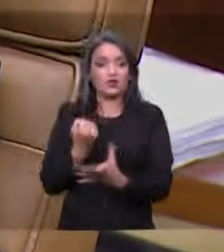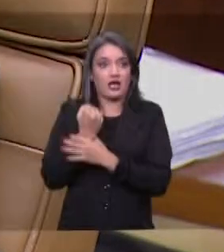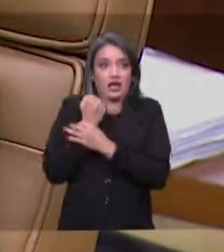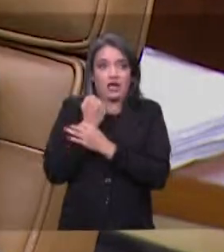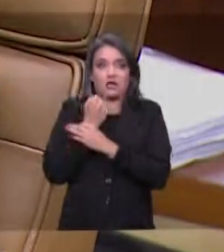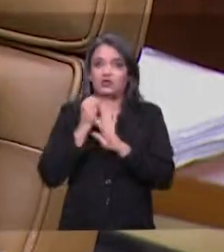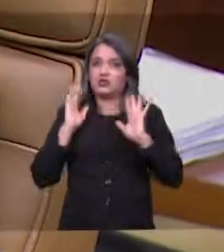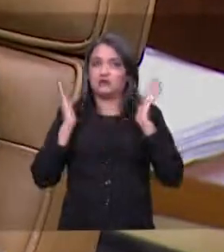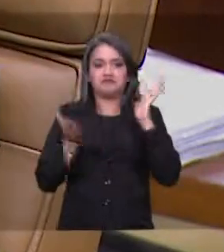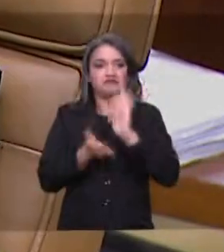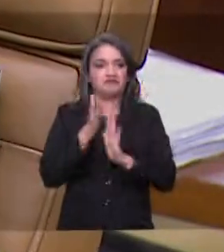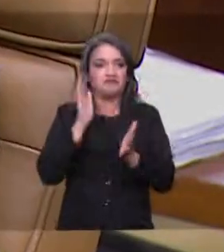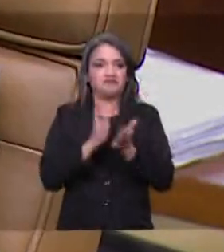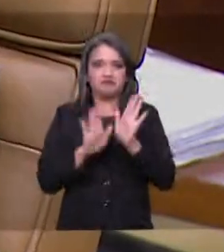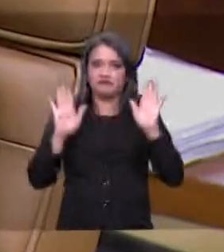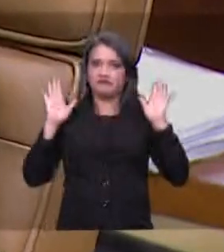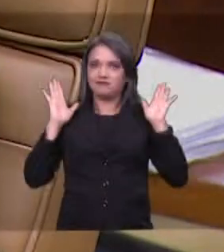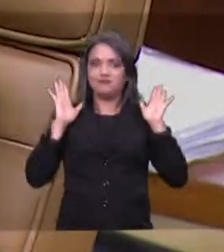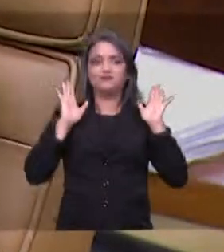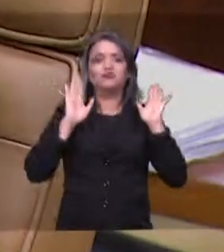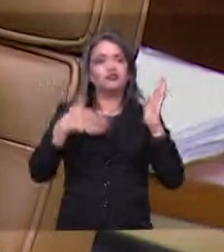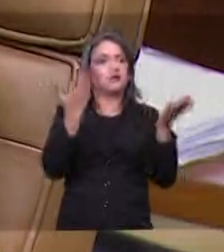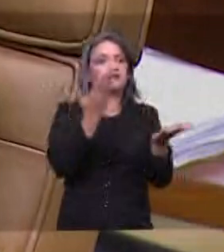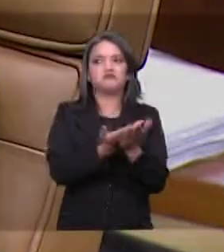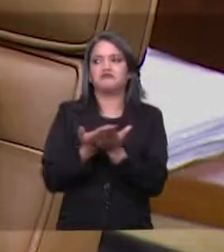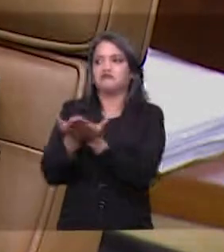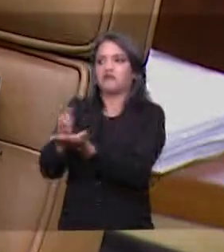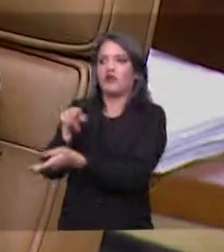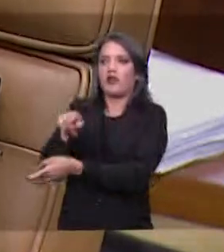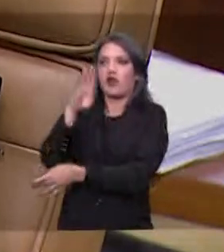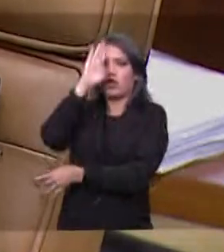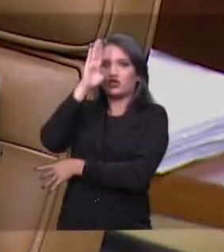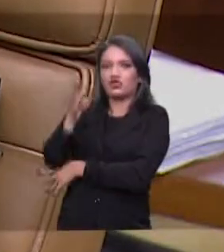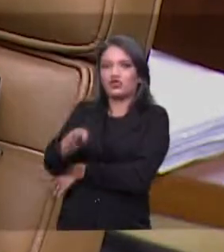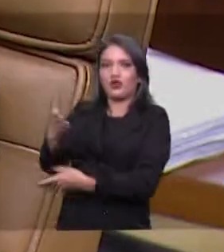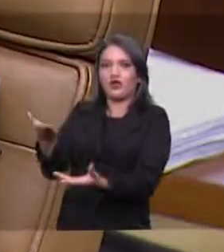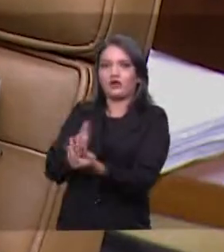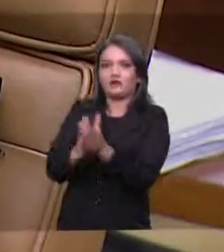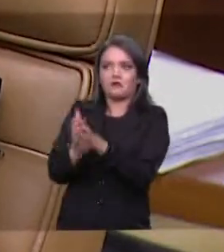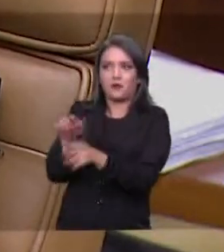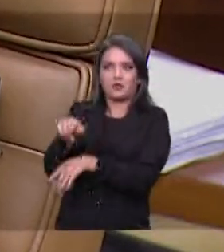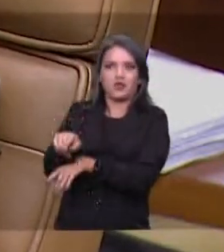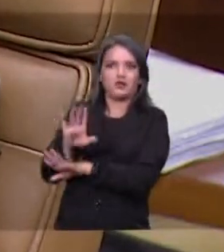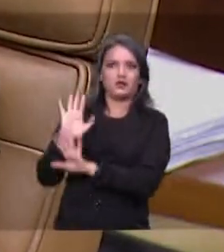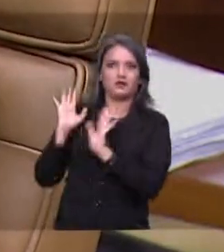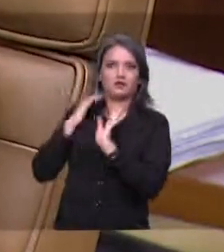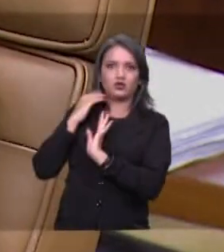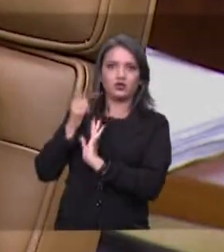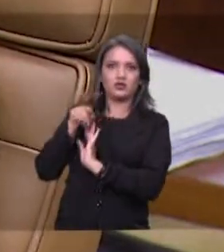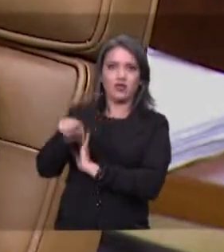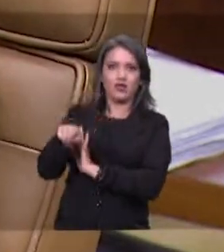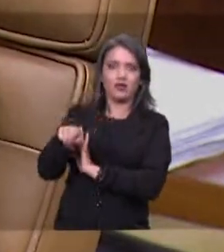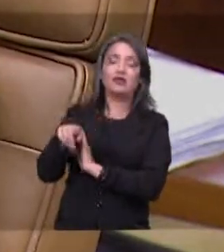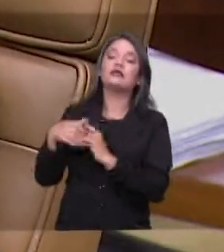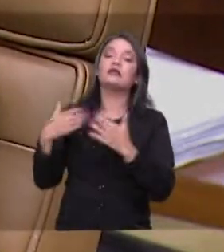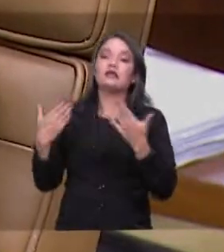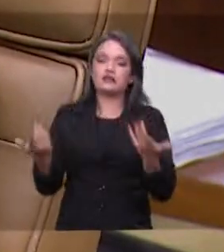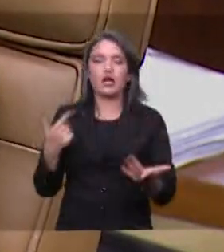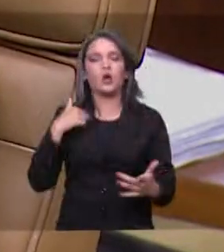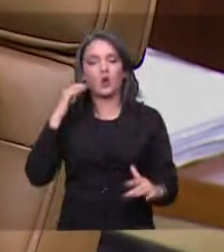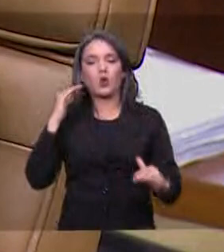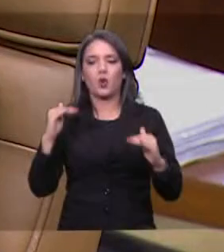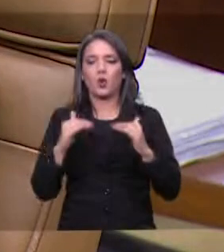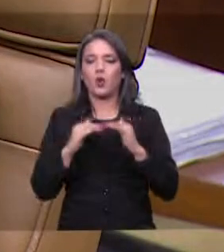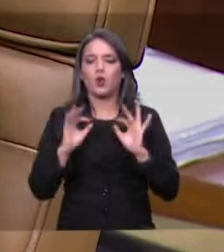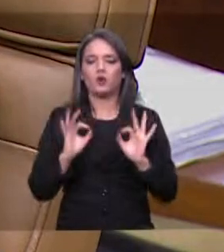nenhum. Passa a bola, vamos dizer assim, para o juiz da instrução. É como está, inclusive, no Código de Processo Penal. Então, estou de